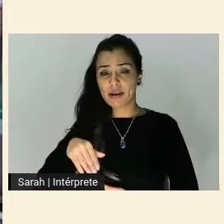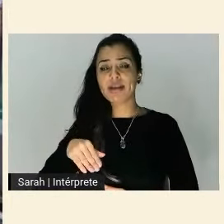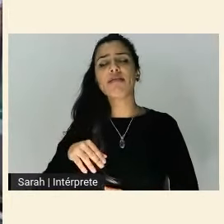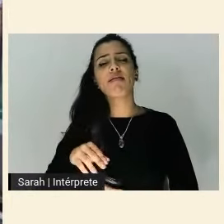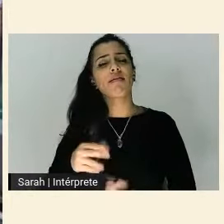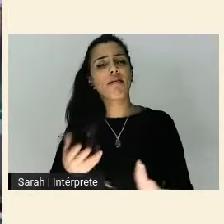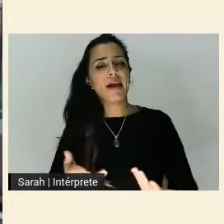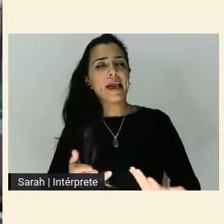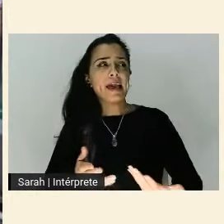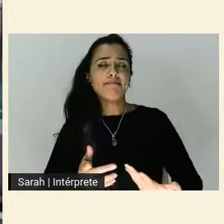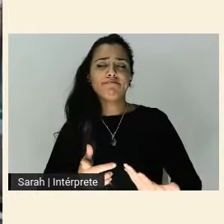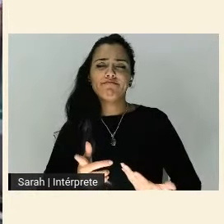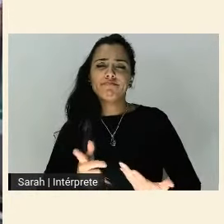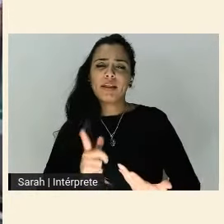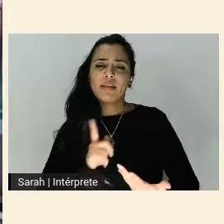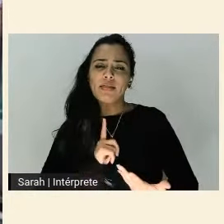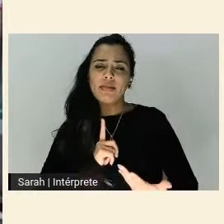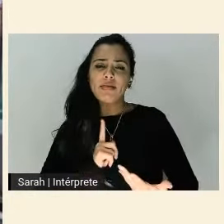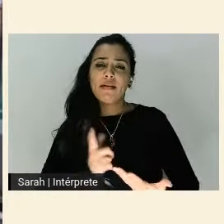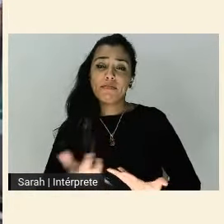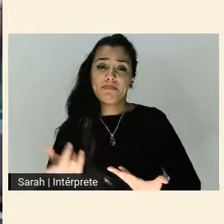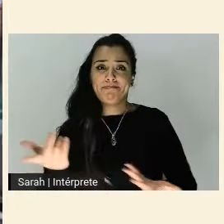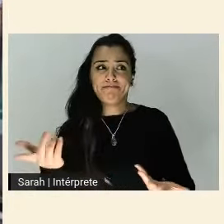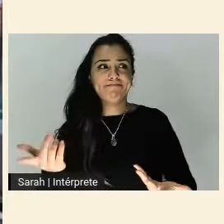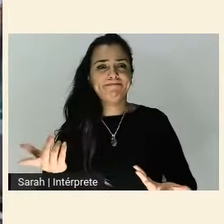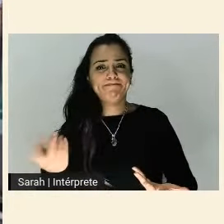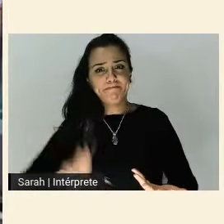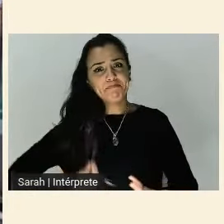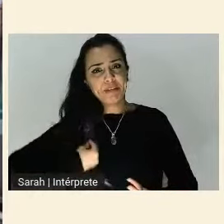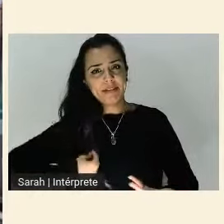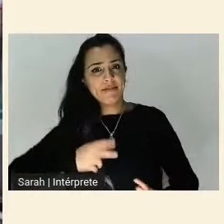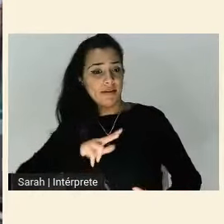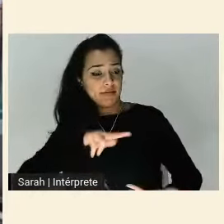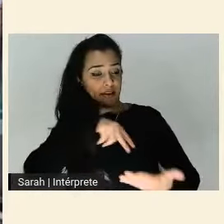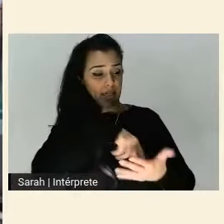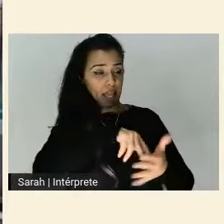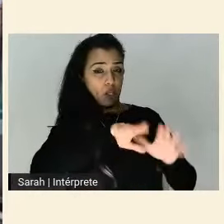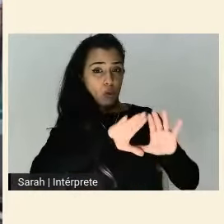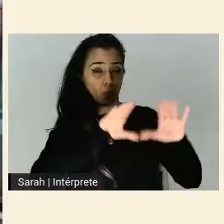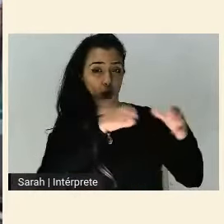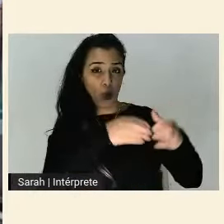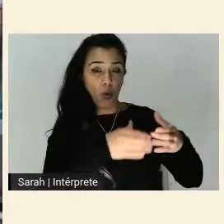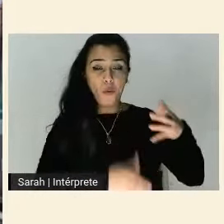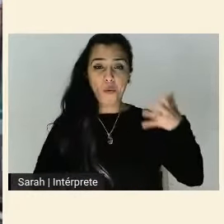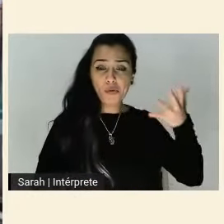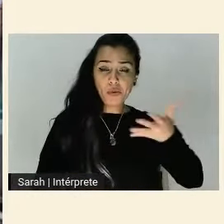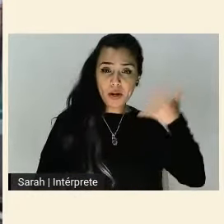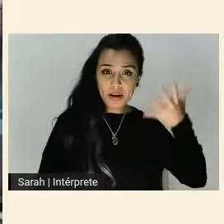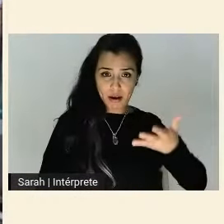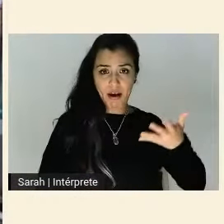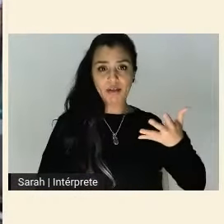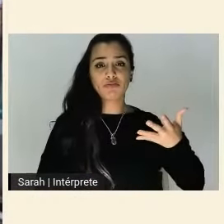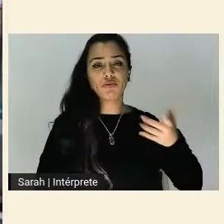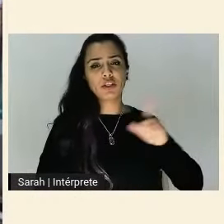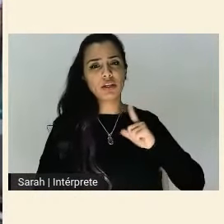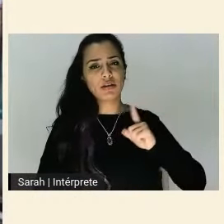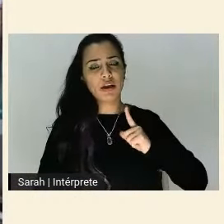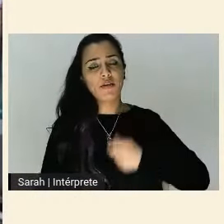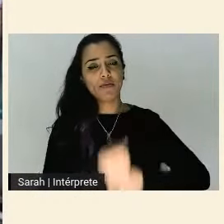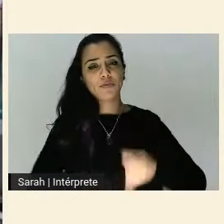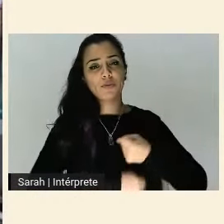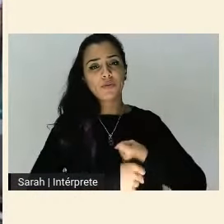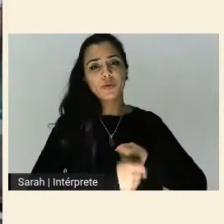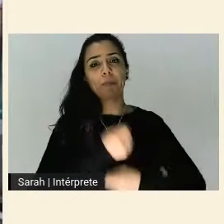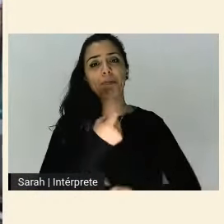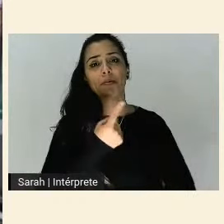né, dentro do próprio Congresso Regionalista de 1926, reafirmar a sua posição,